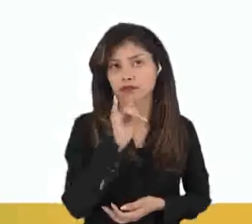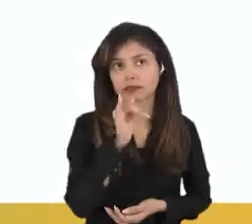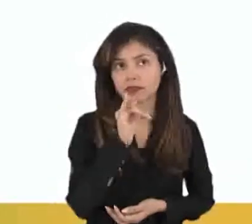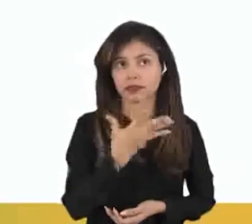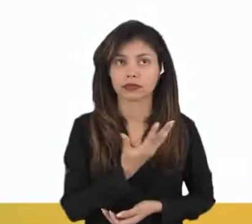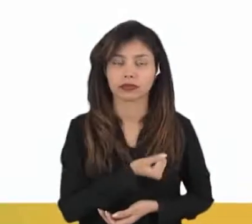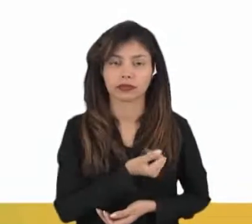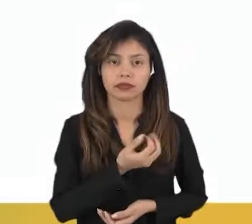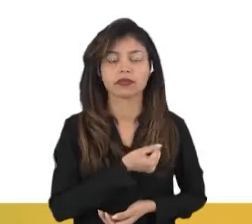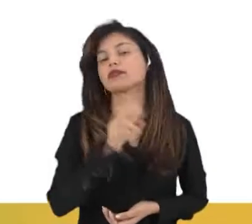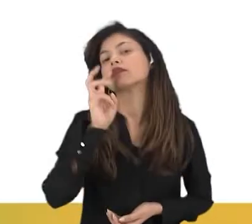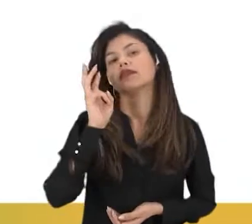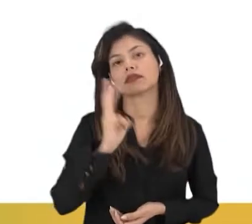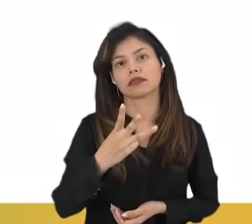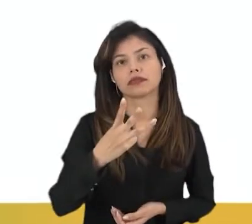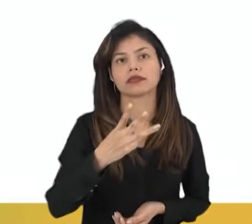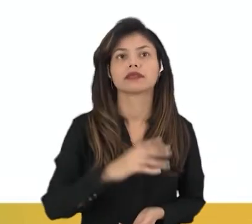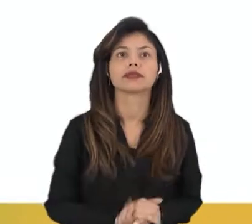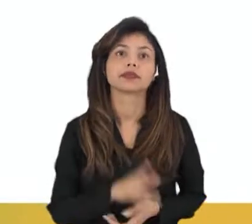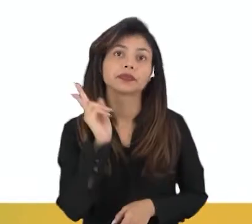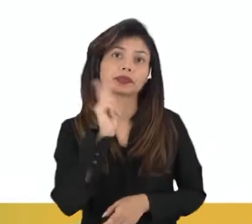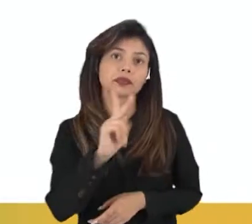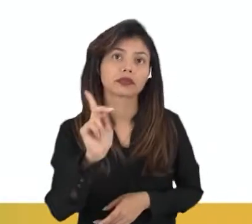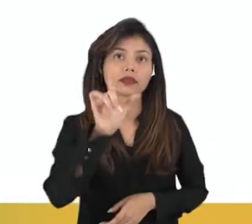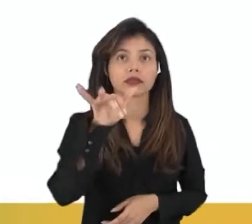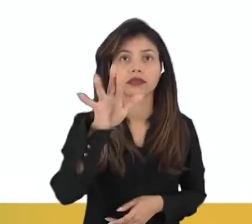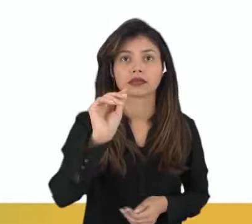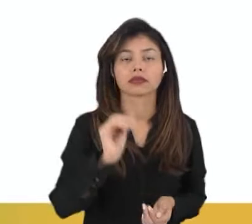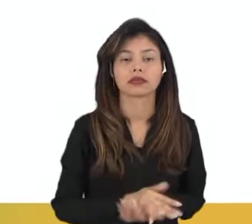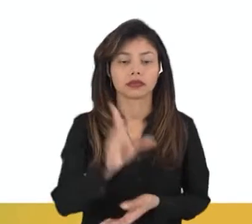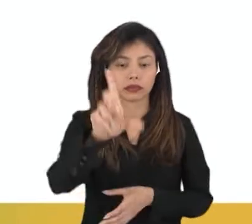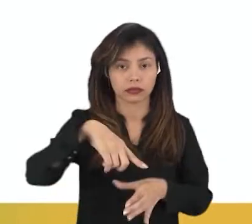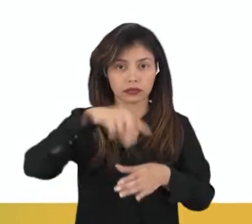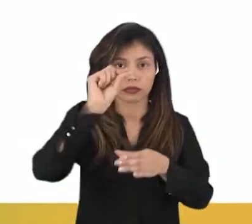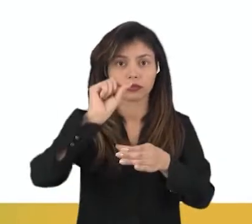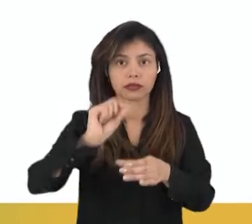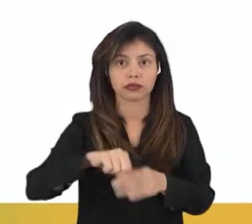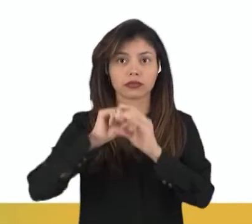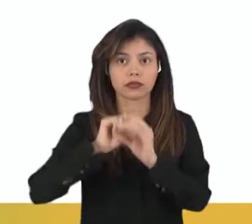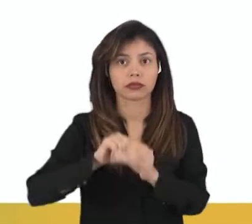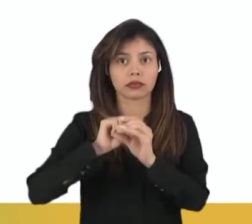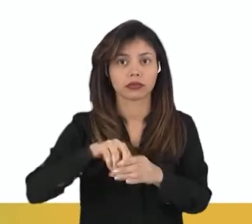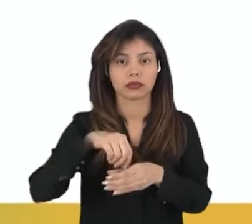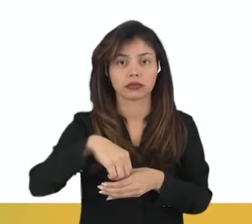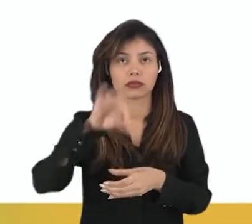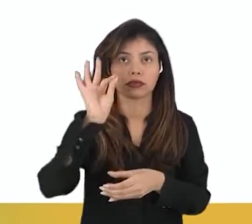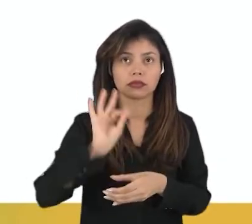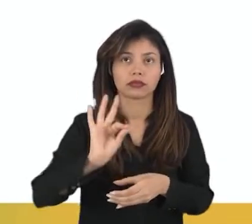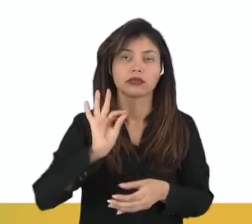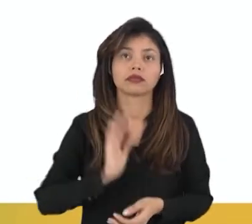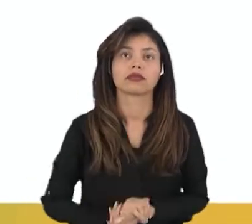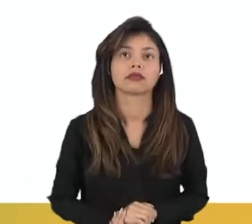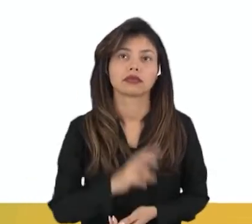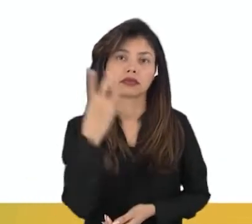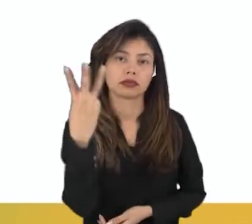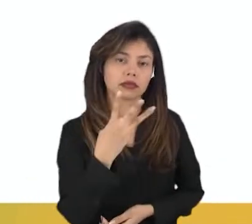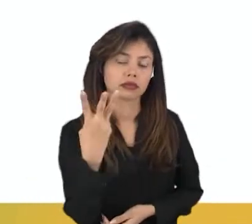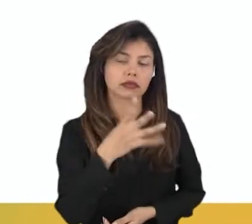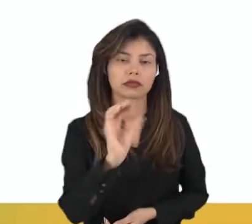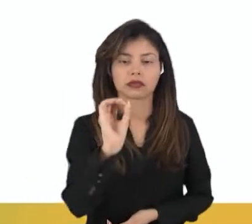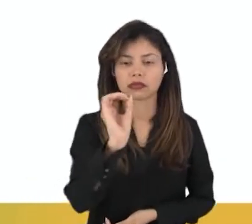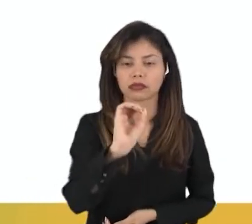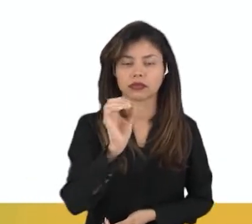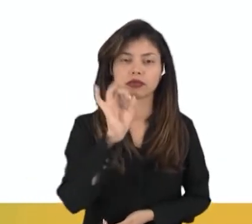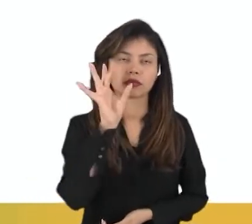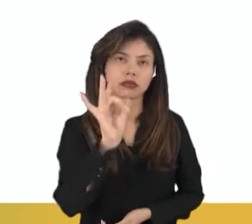número 3. A professora de Luísa vai sortear um livro entre os alunos da sua turma. Então, ela vai tirar 3 bolinhas, uma